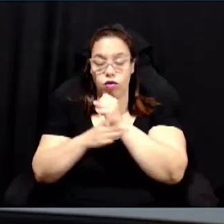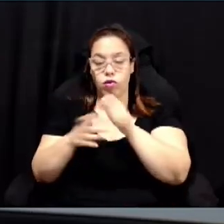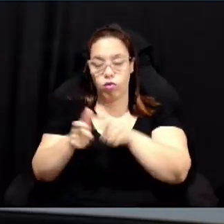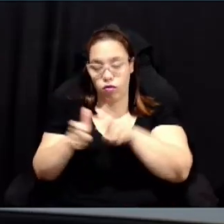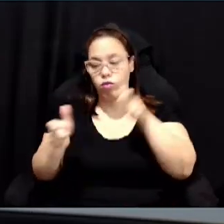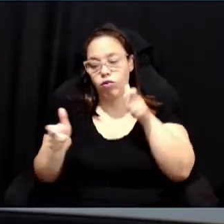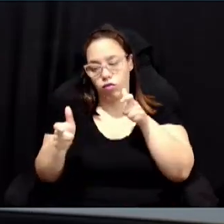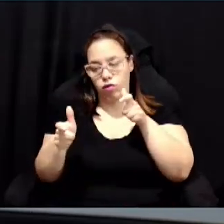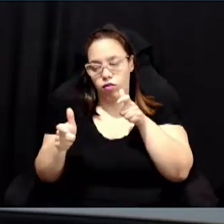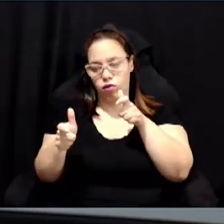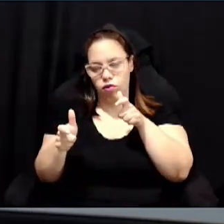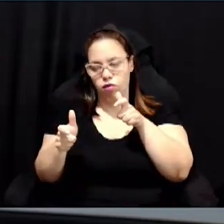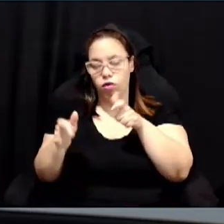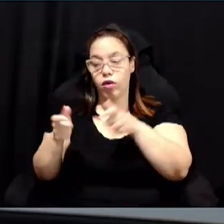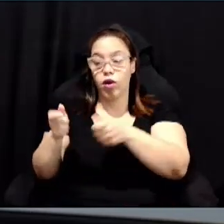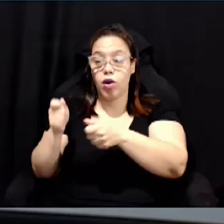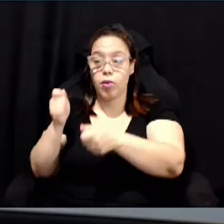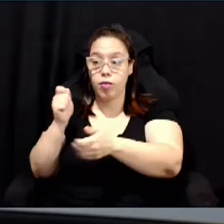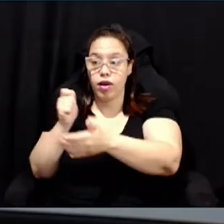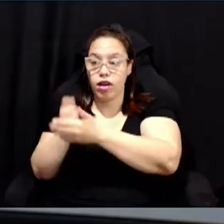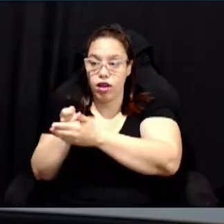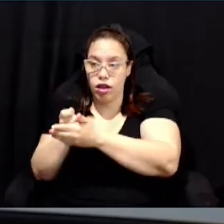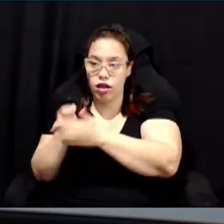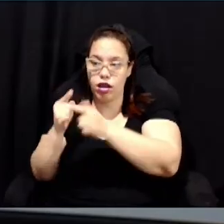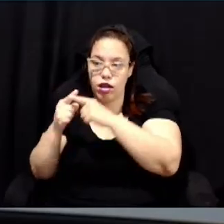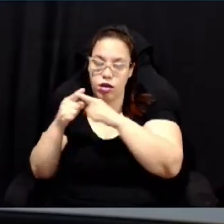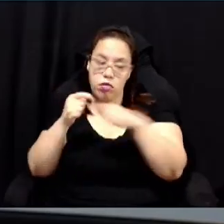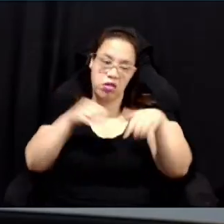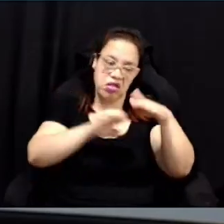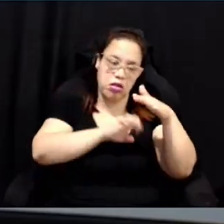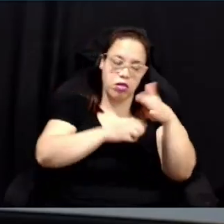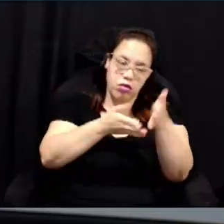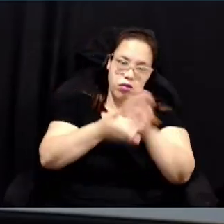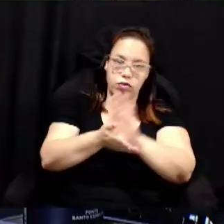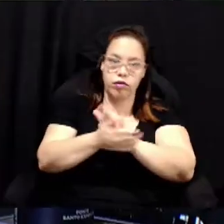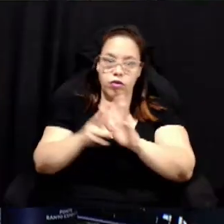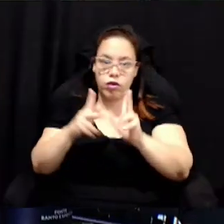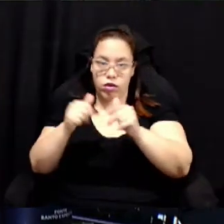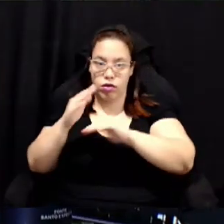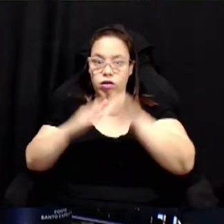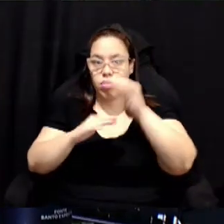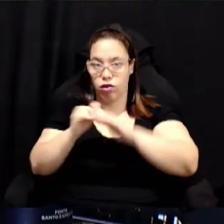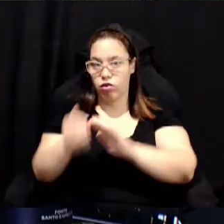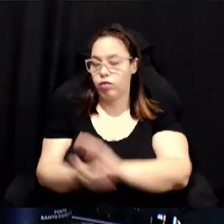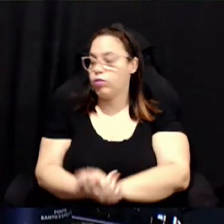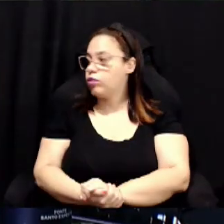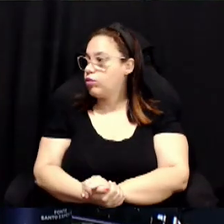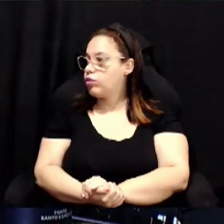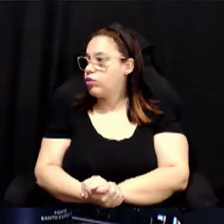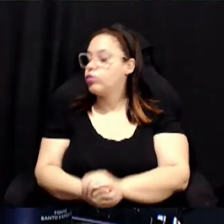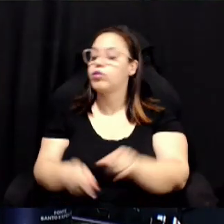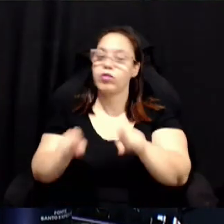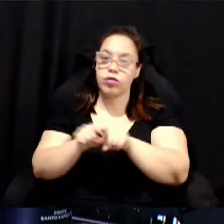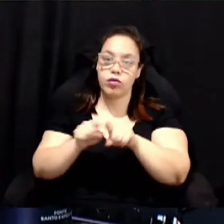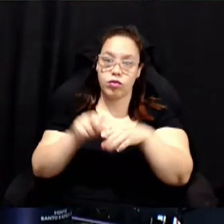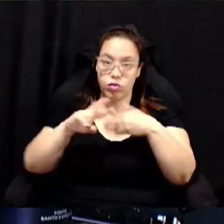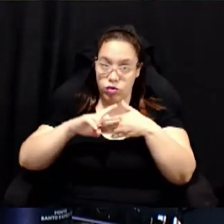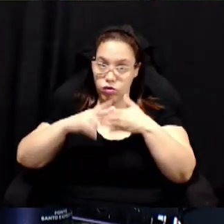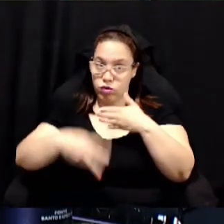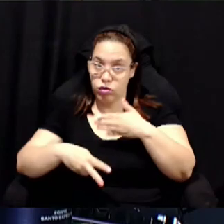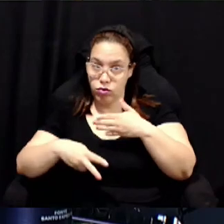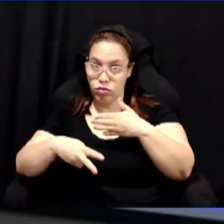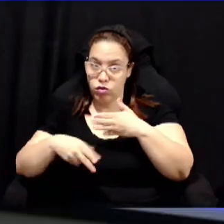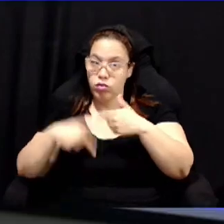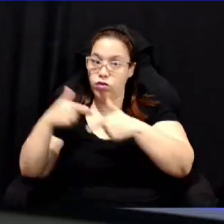os apostadores como para as empresas, para todo o setor em geral. Também os impactos no mercado e